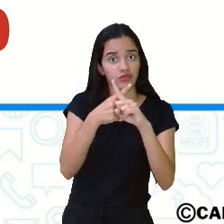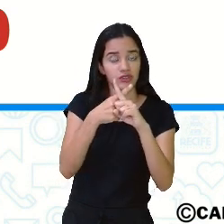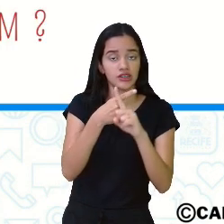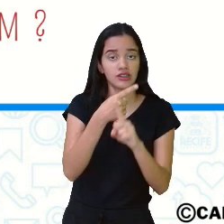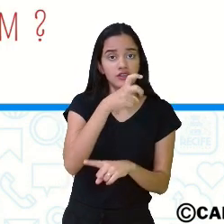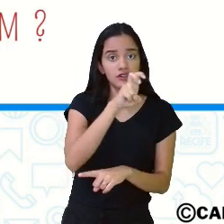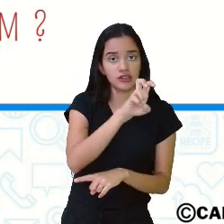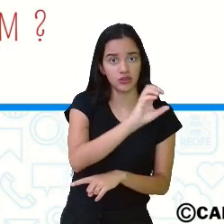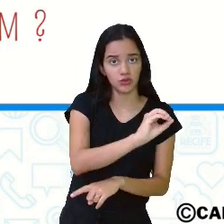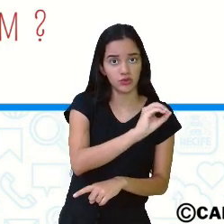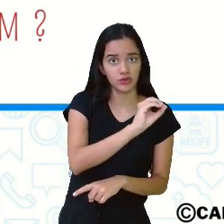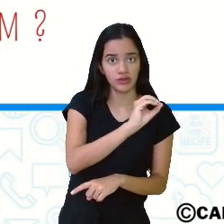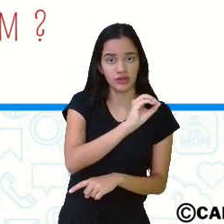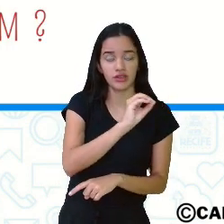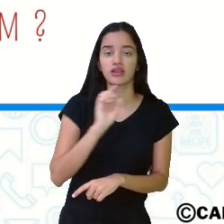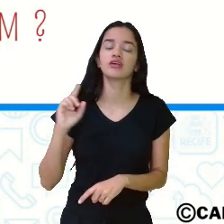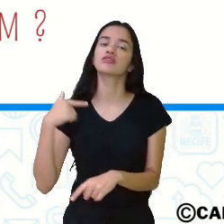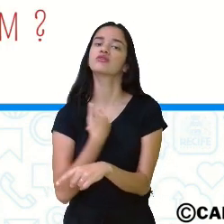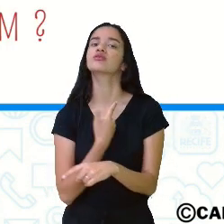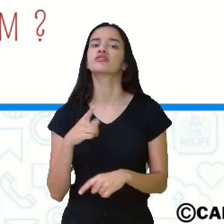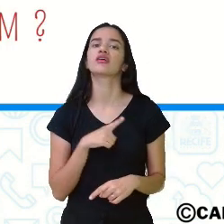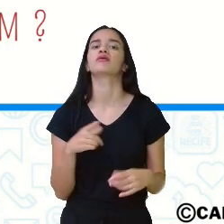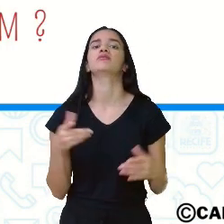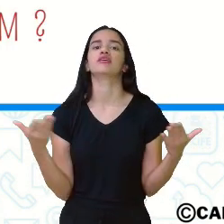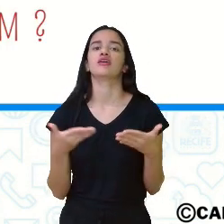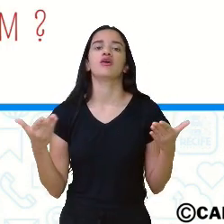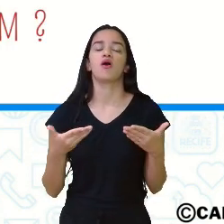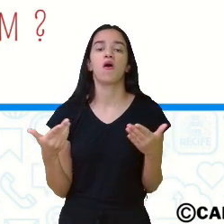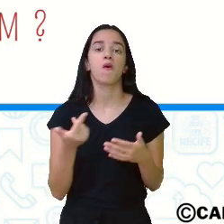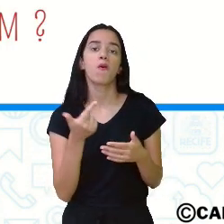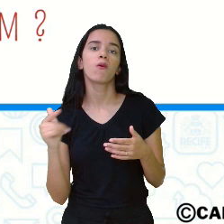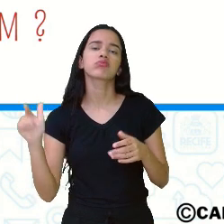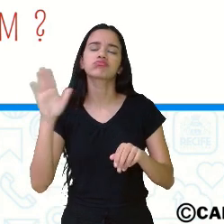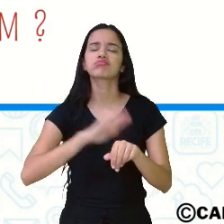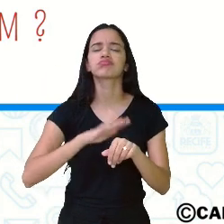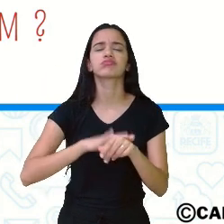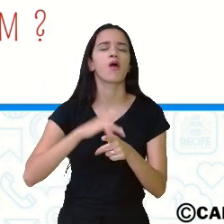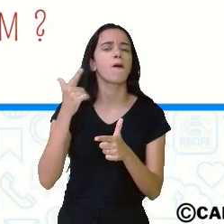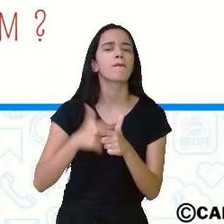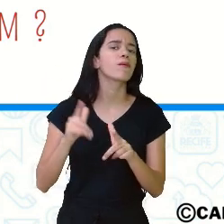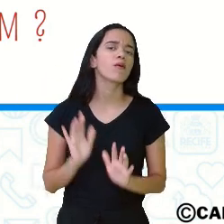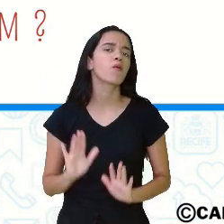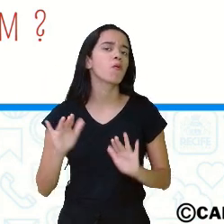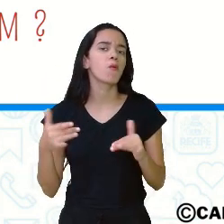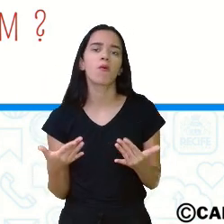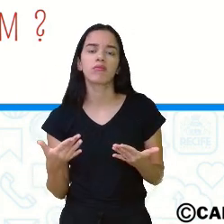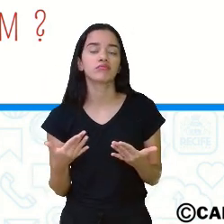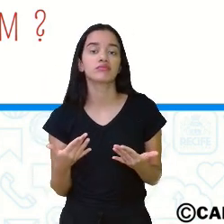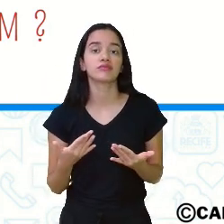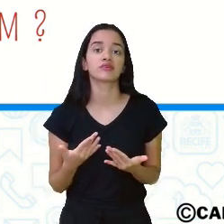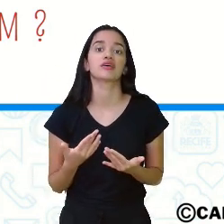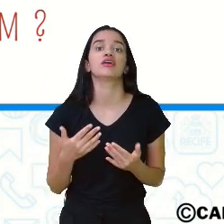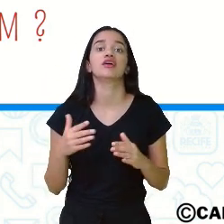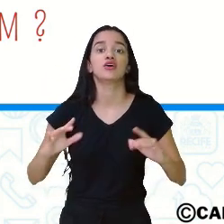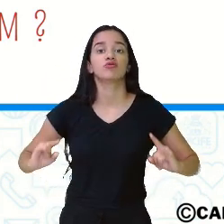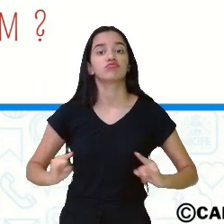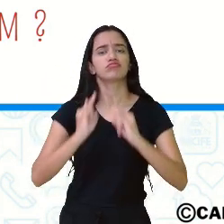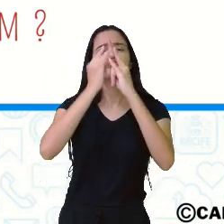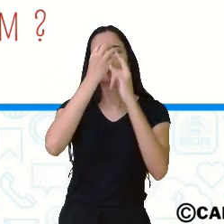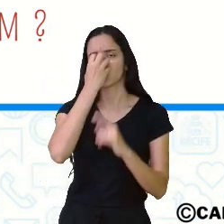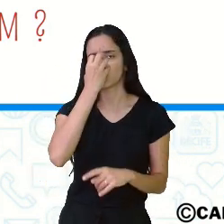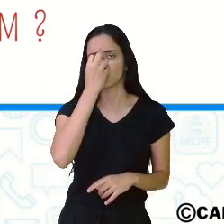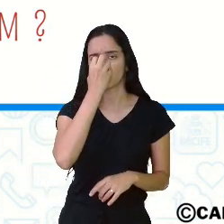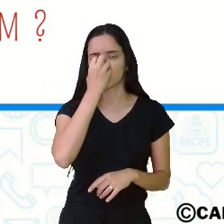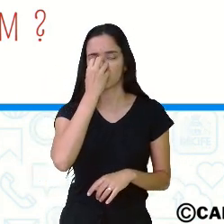isso? Nós temos agora uma outra situação, problema. No circo ainda, que a nossa